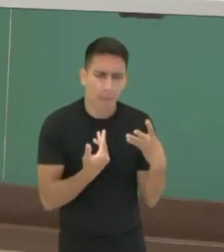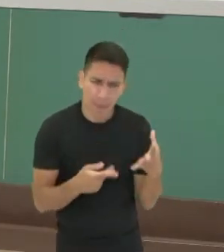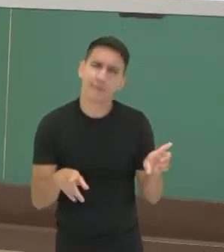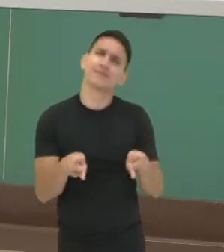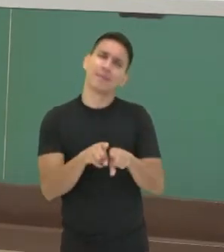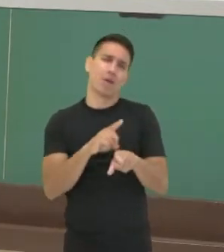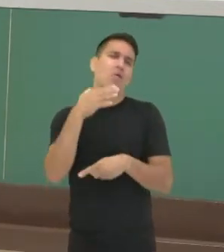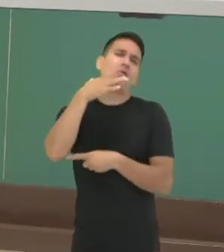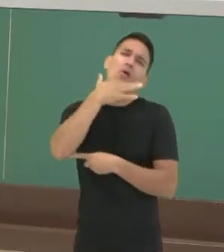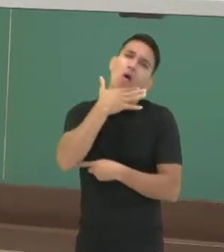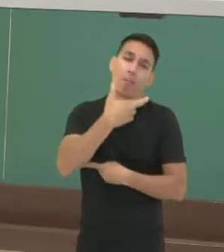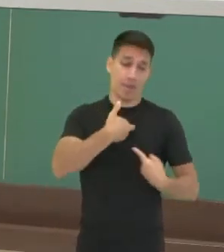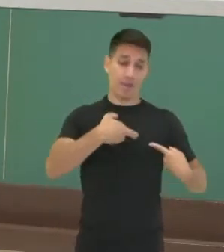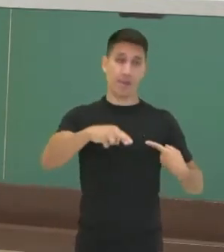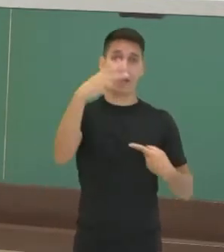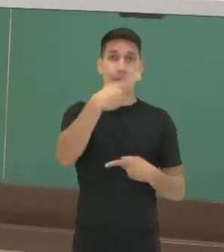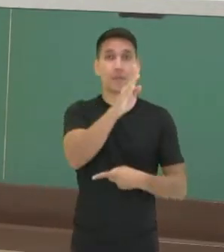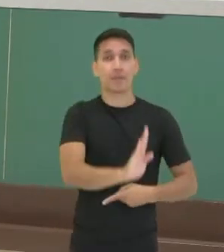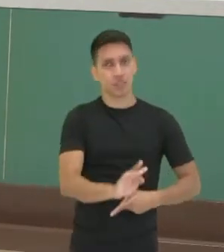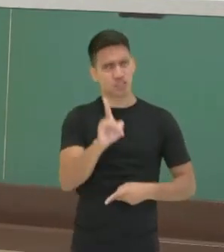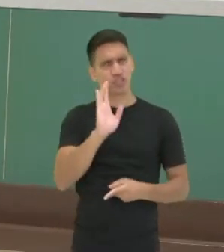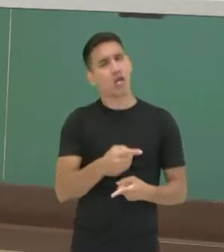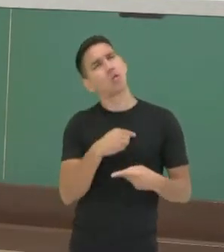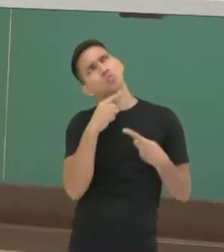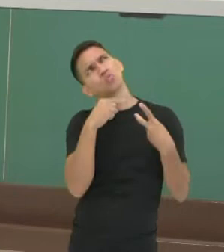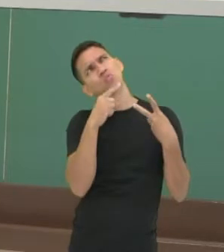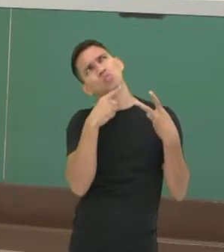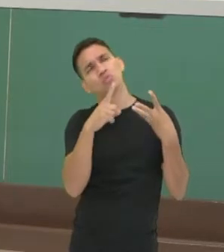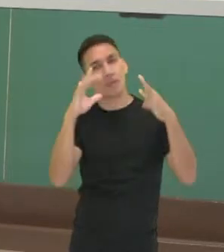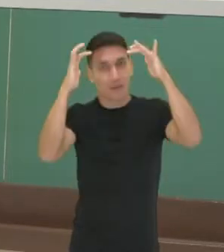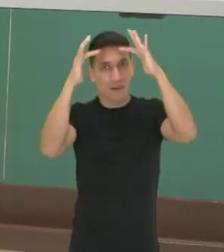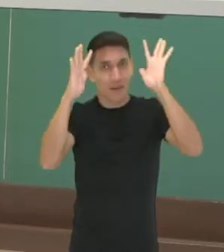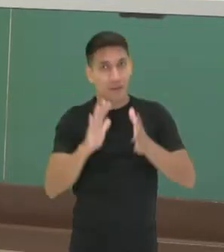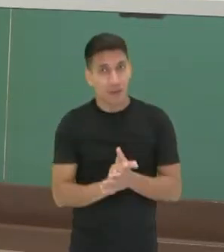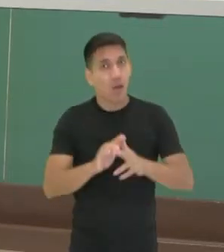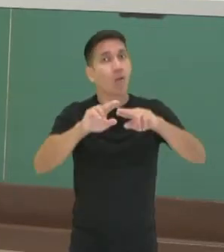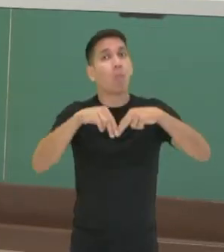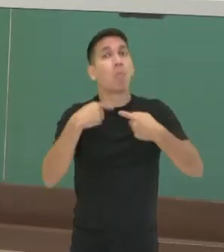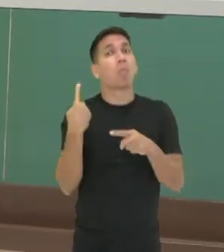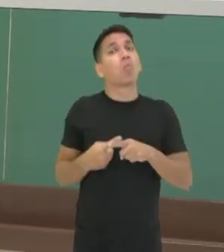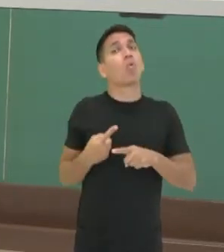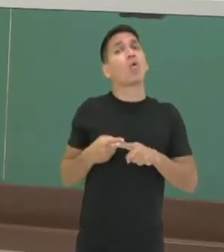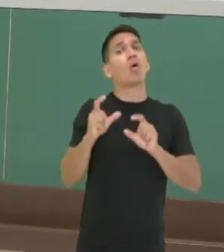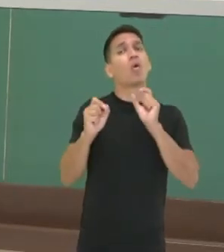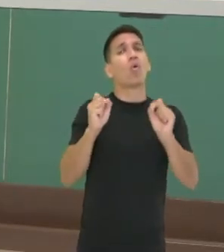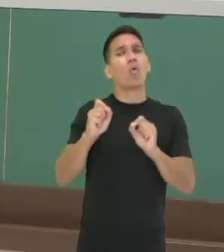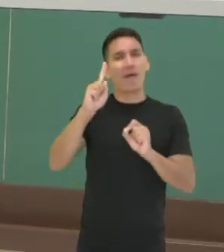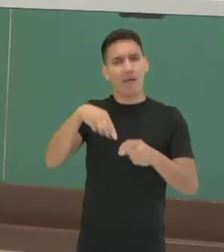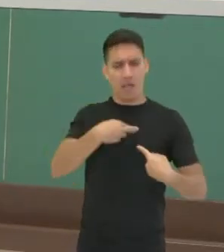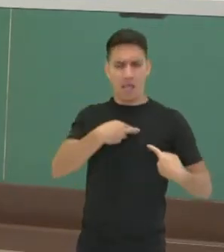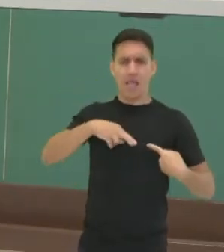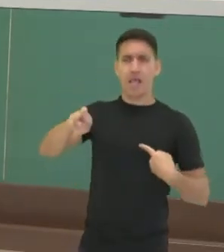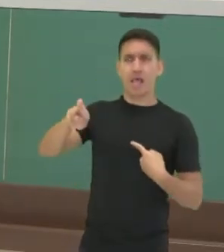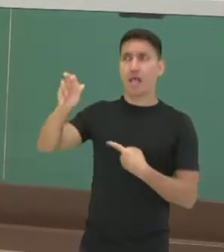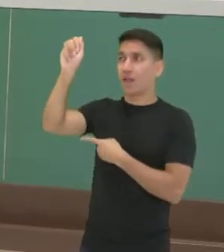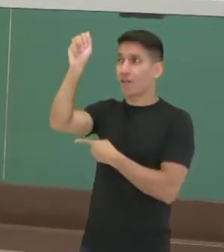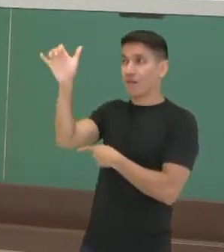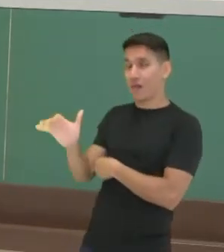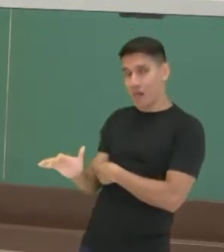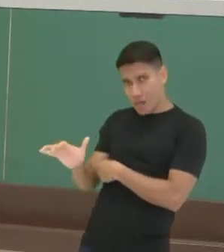se perguntou, inclusive, por que são as religiões afro-brasileiras aquelas que mais sofrem